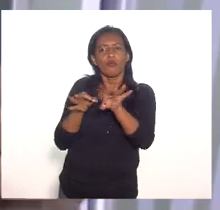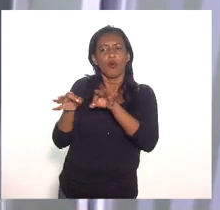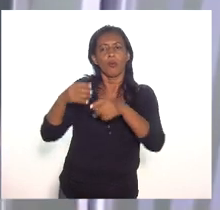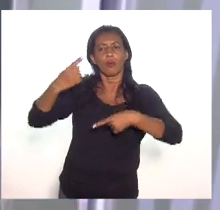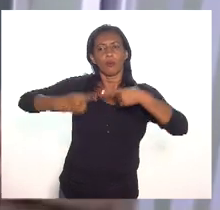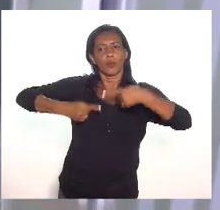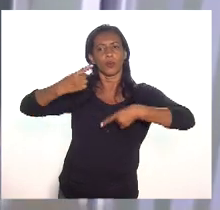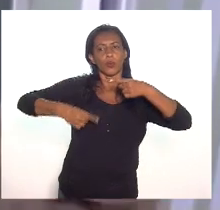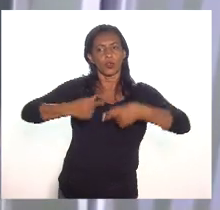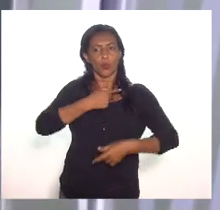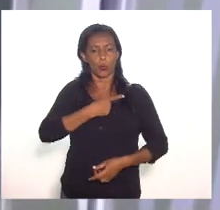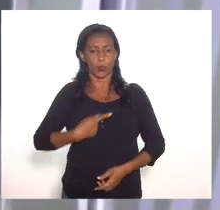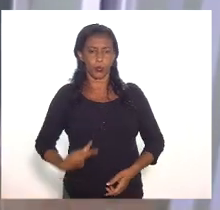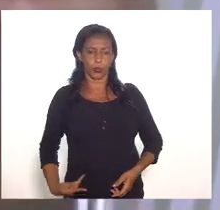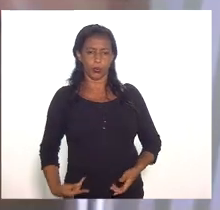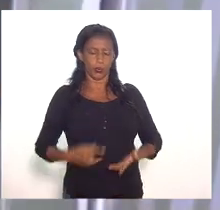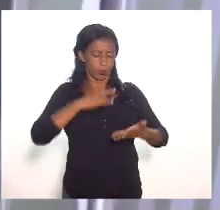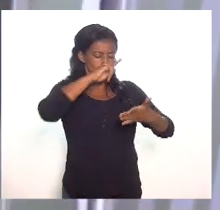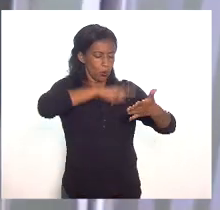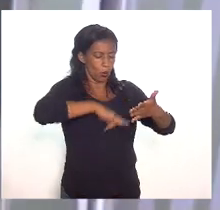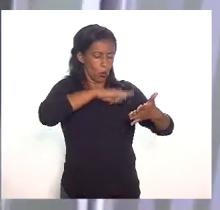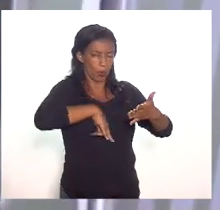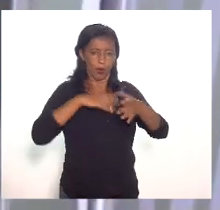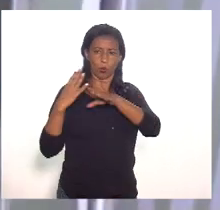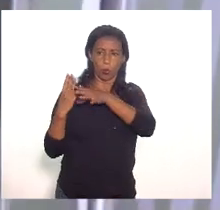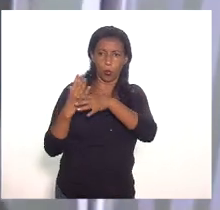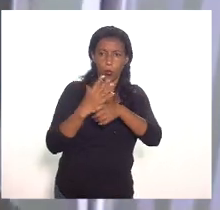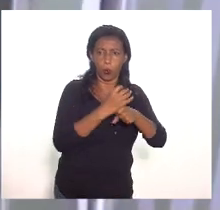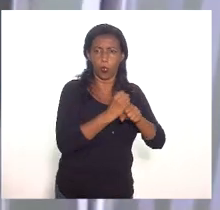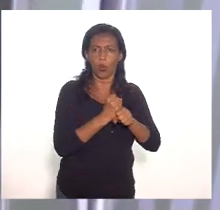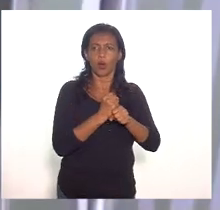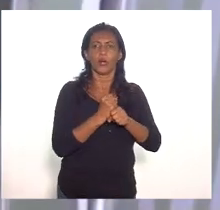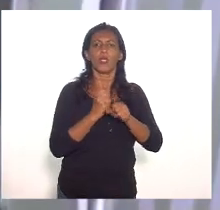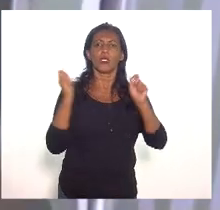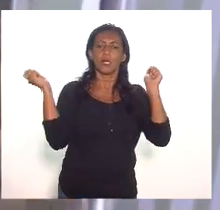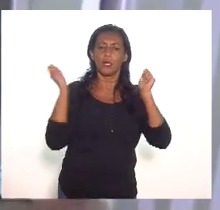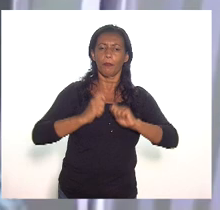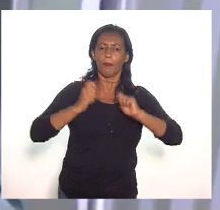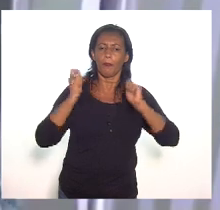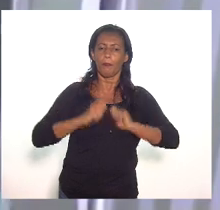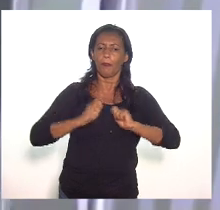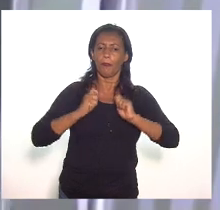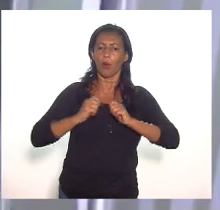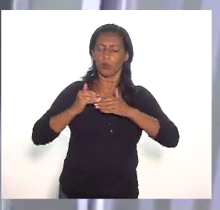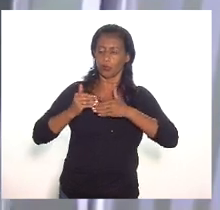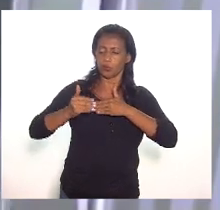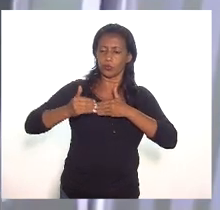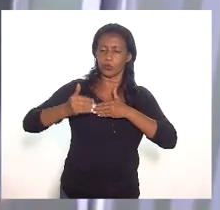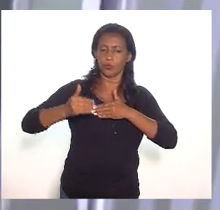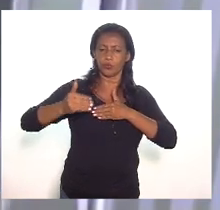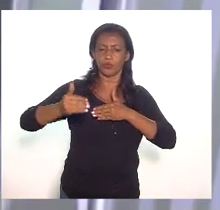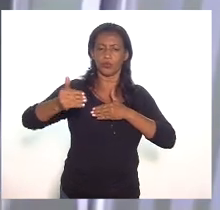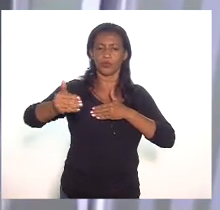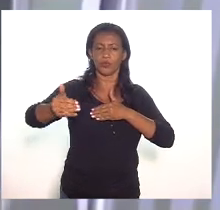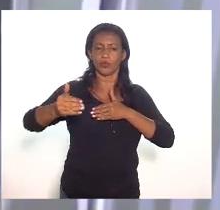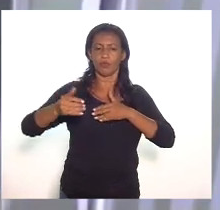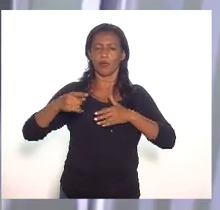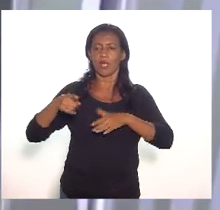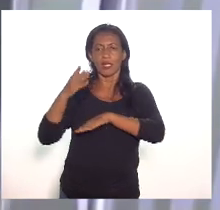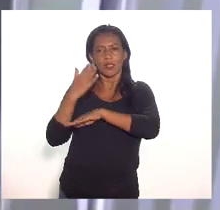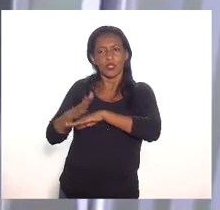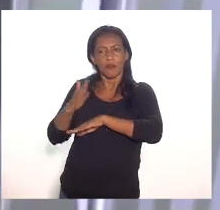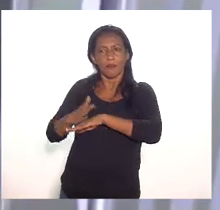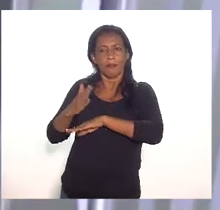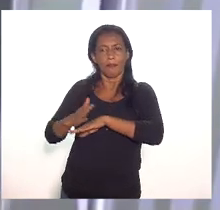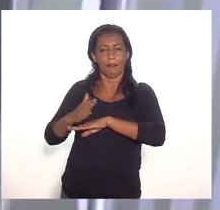teremos condições de adotar procedimentos, de executar orçamento que possam mitigar e, no longo prazo, abolir essas práticas